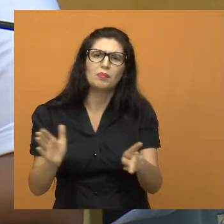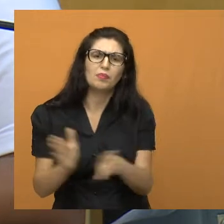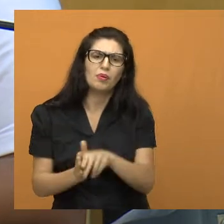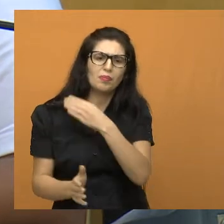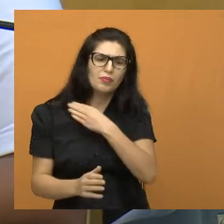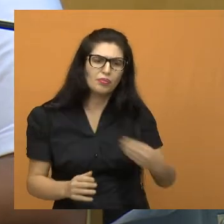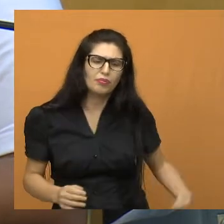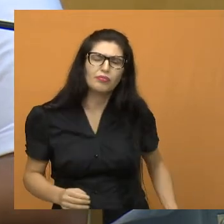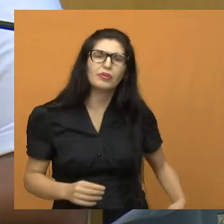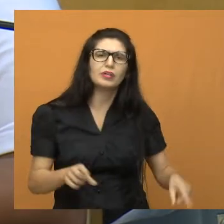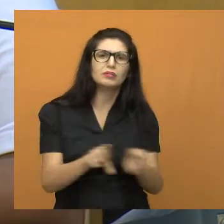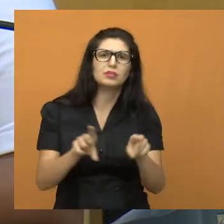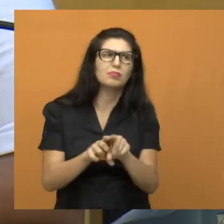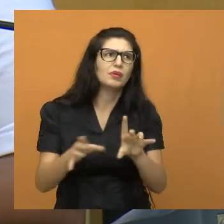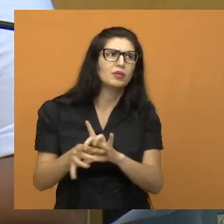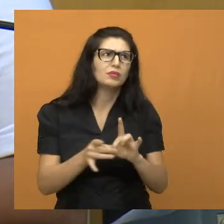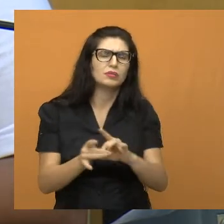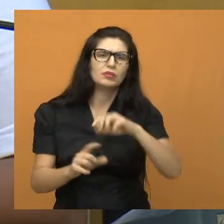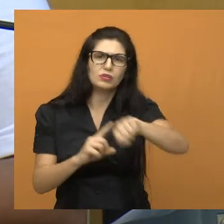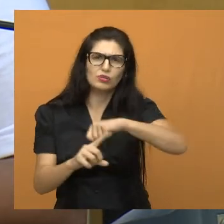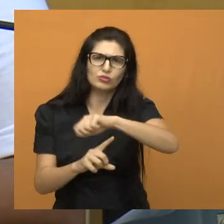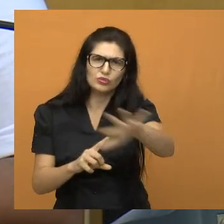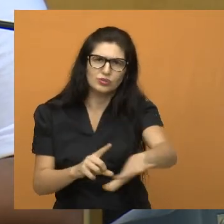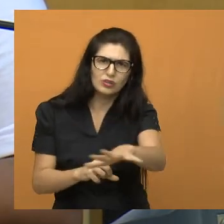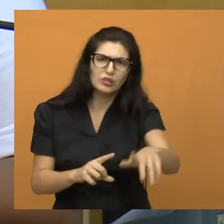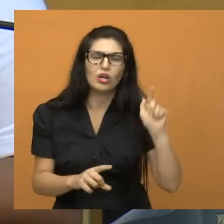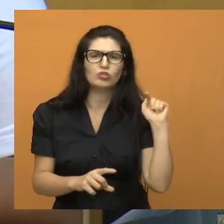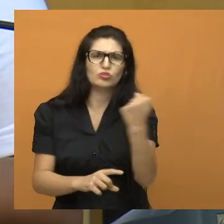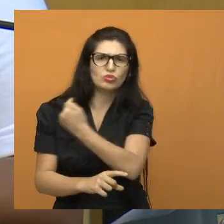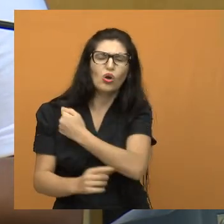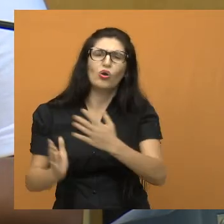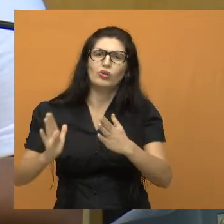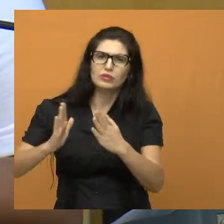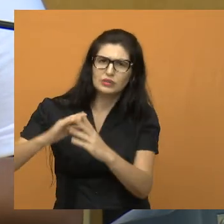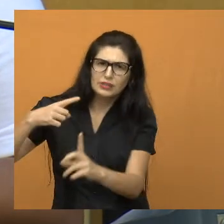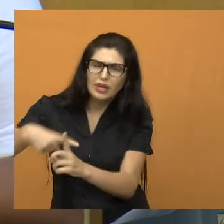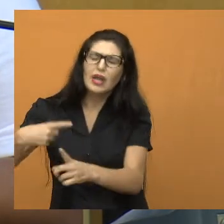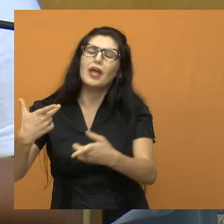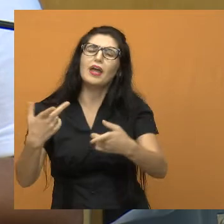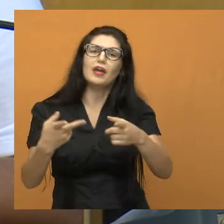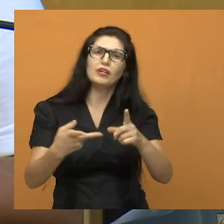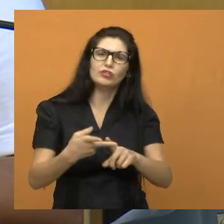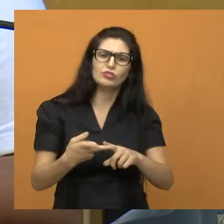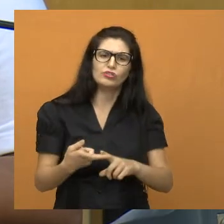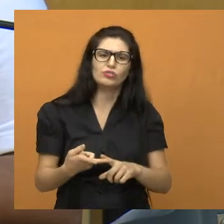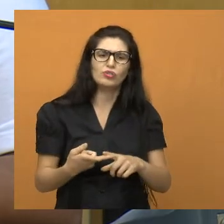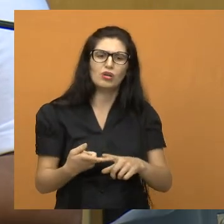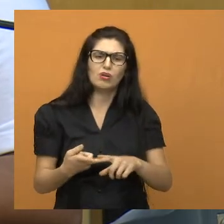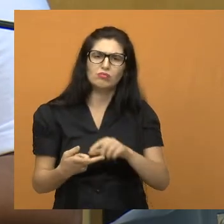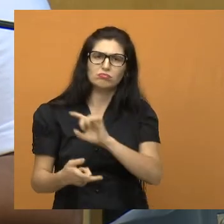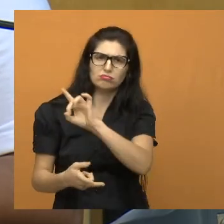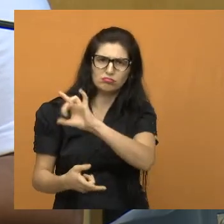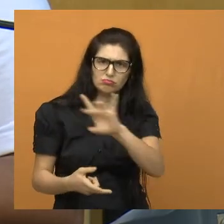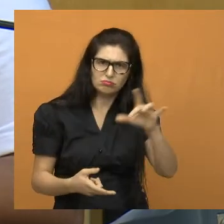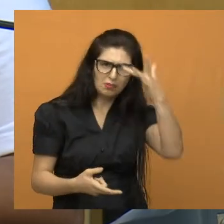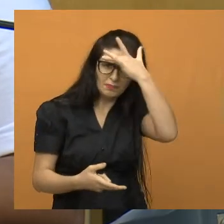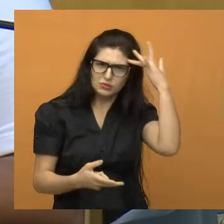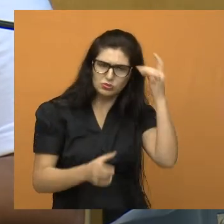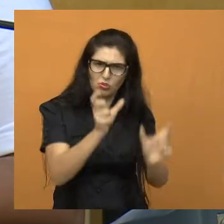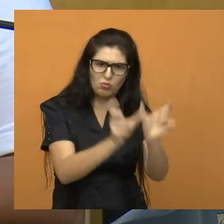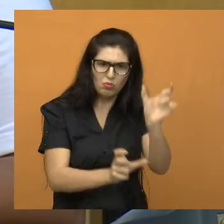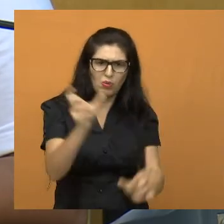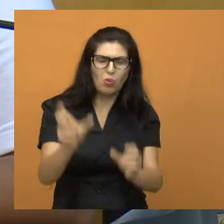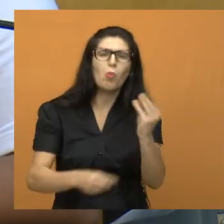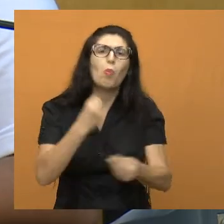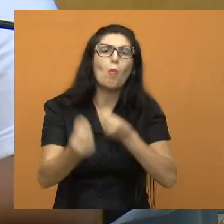e a sociedade civil, que somos nós, igreja, entidade, cidadão. Como que nós participamos? Até deu